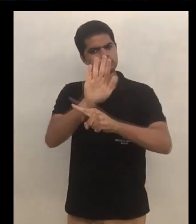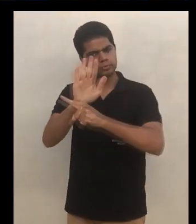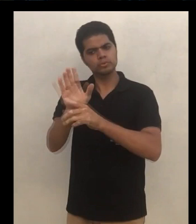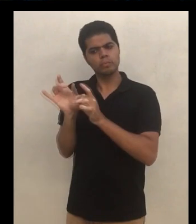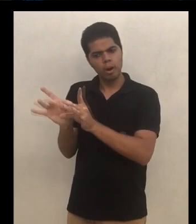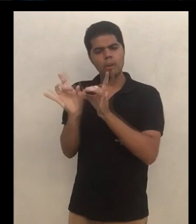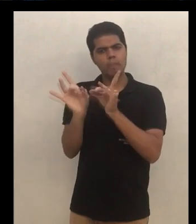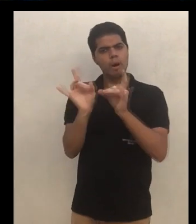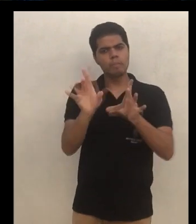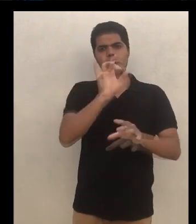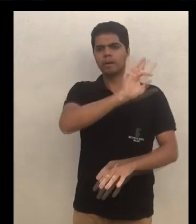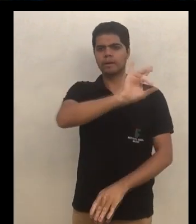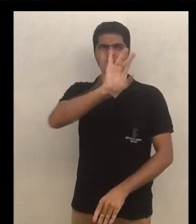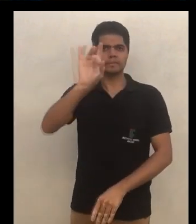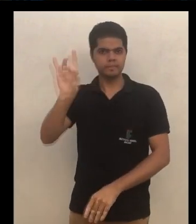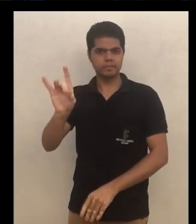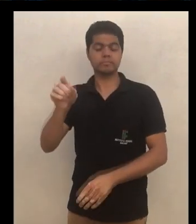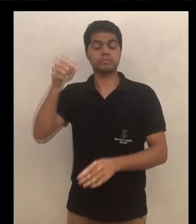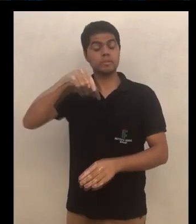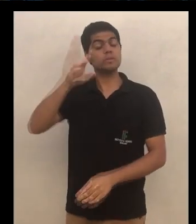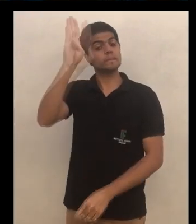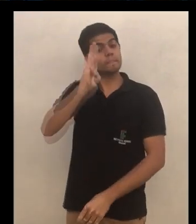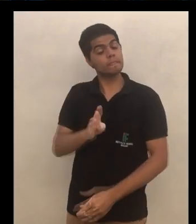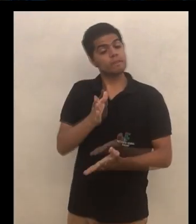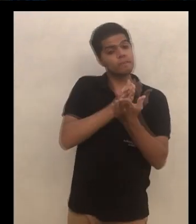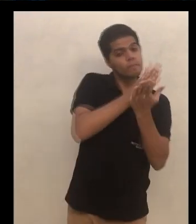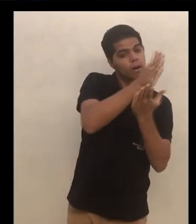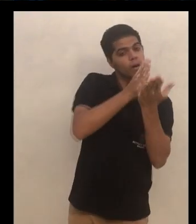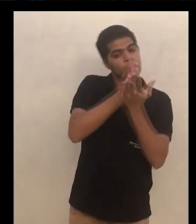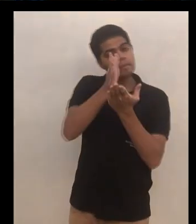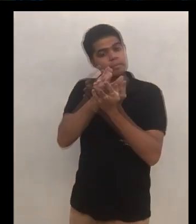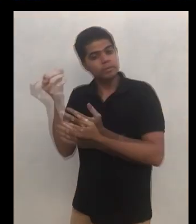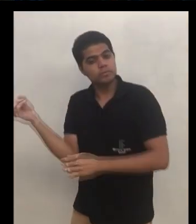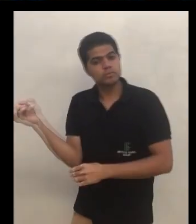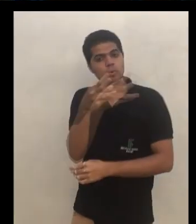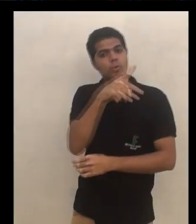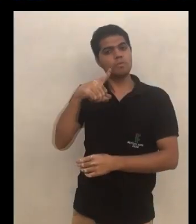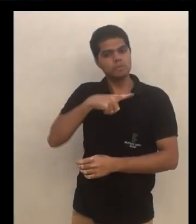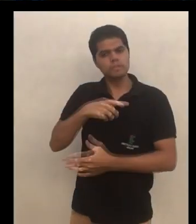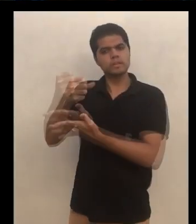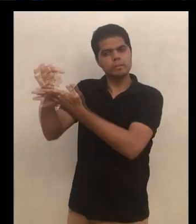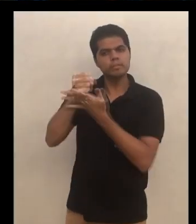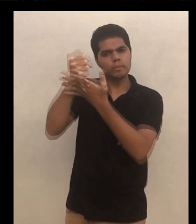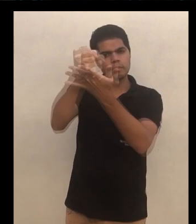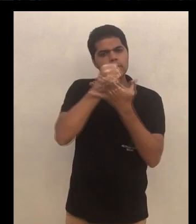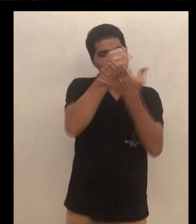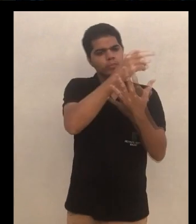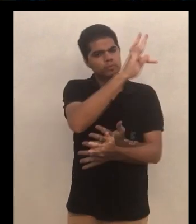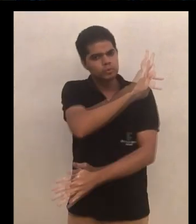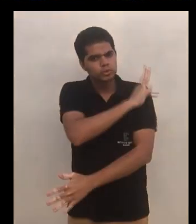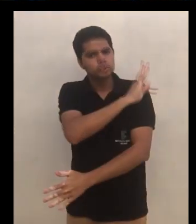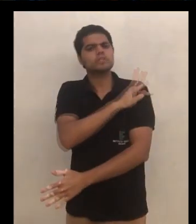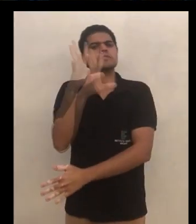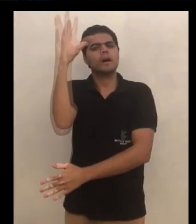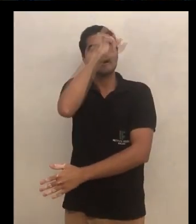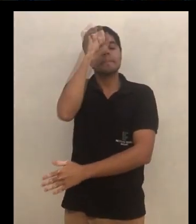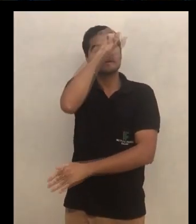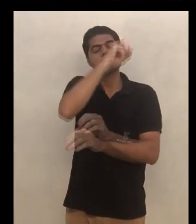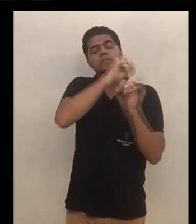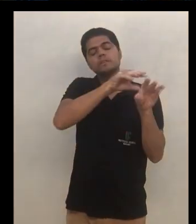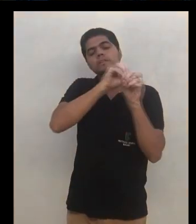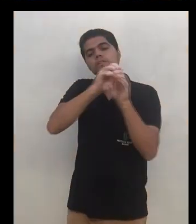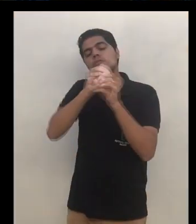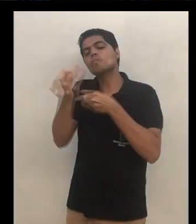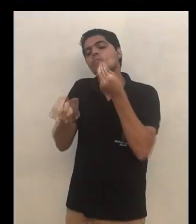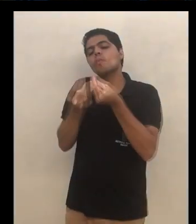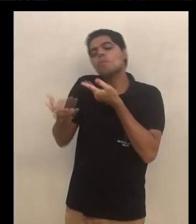mercado consumidor. E o Brasil foi atrás de novas linhagens, discussões de vários técnicos para aprender a criar.